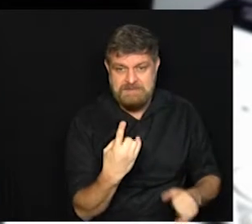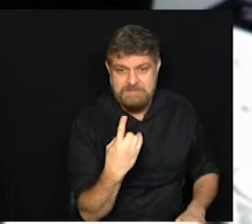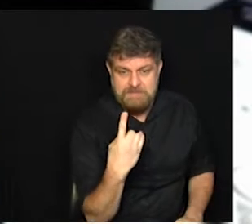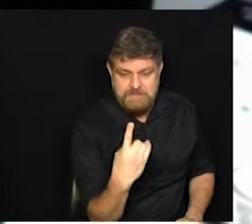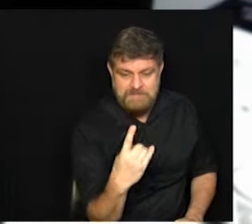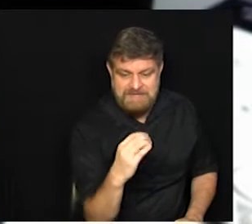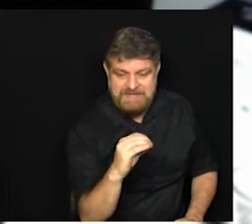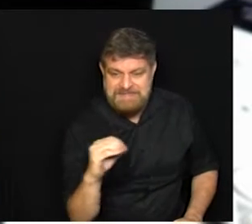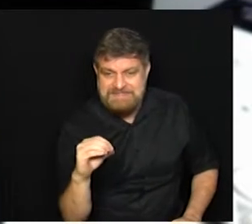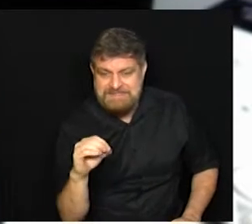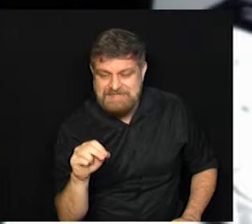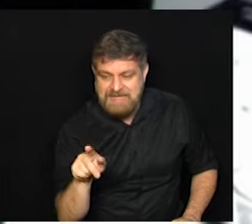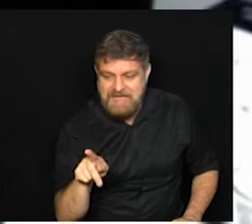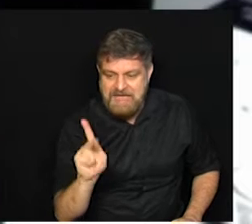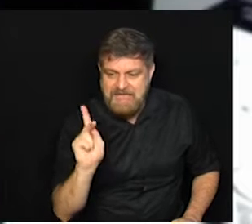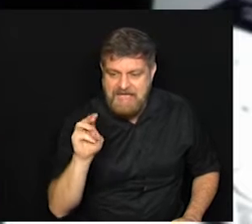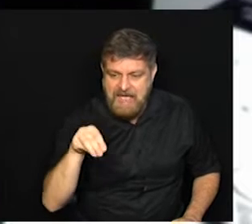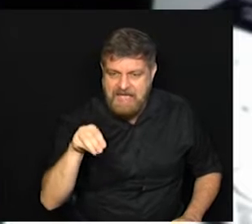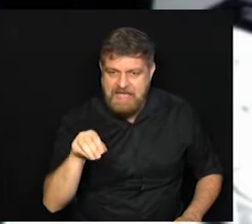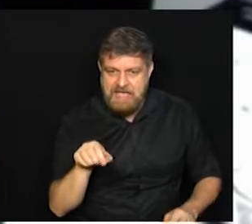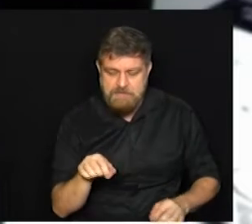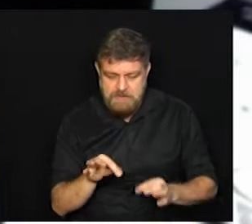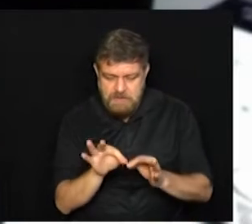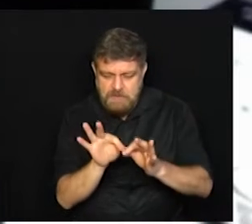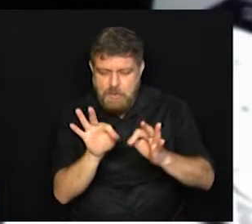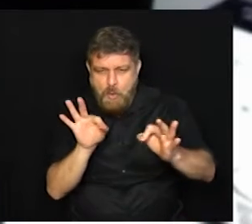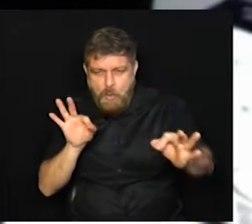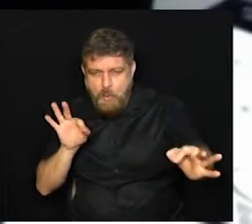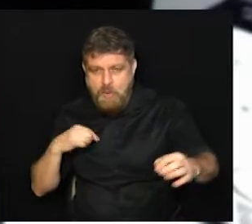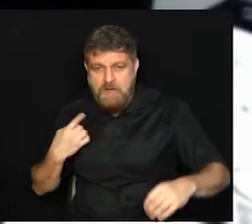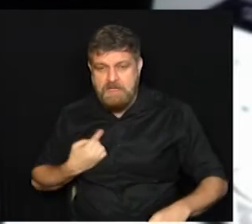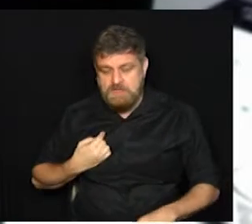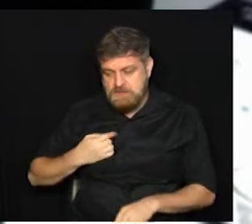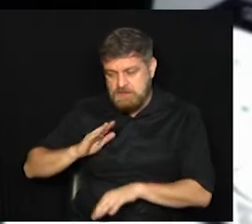gente pretende implantar o mais rápido possível.